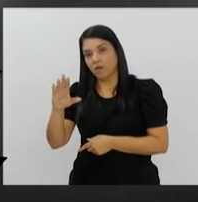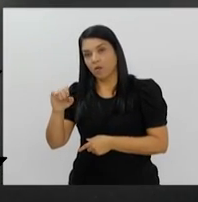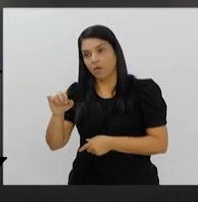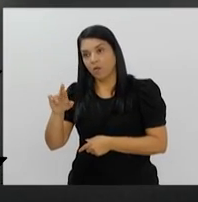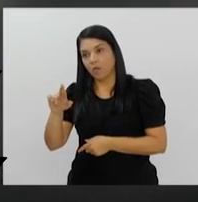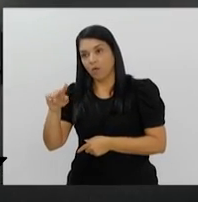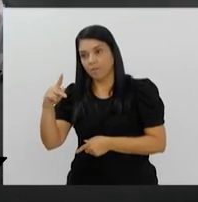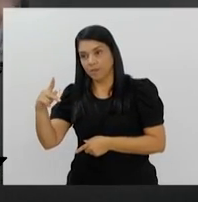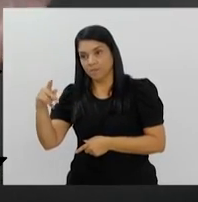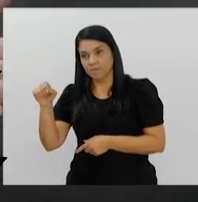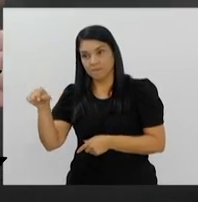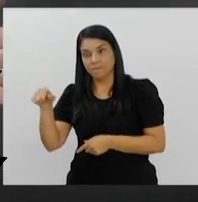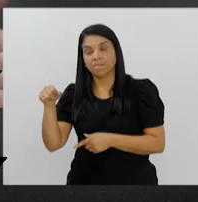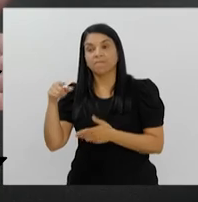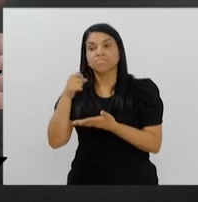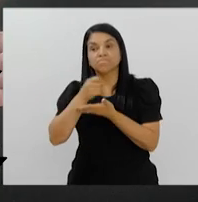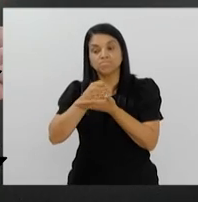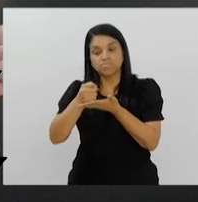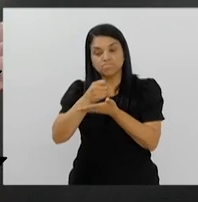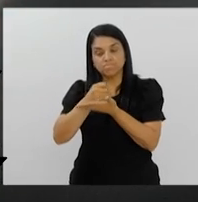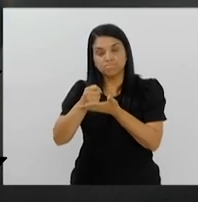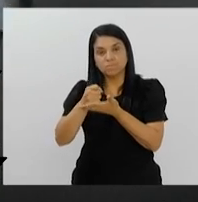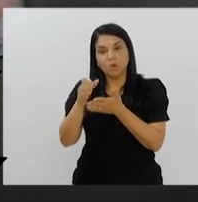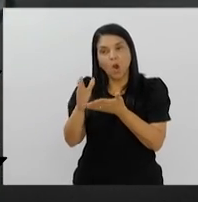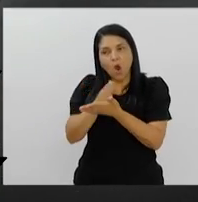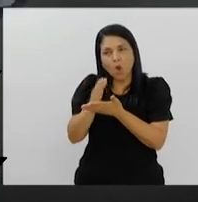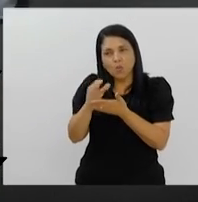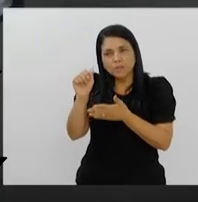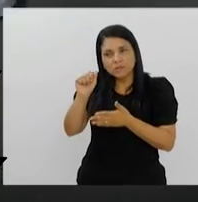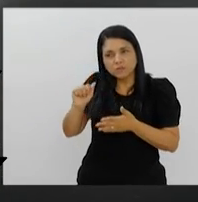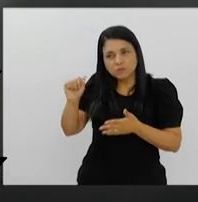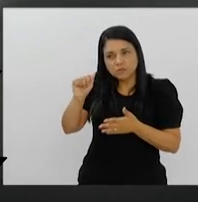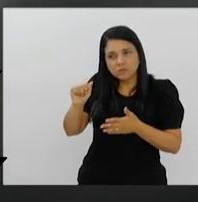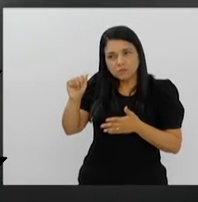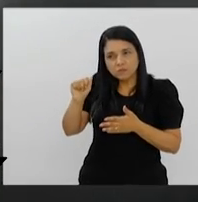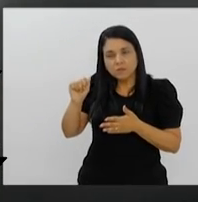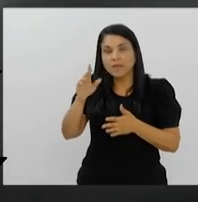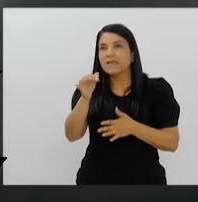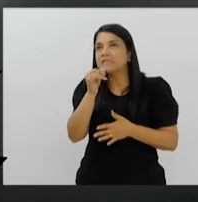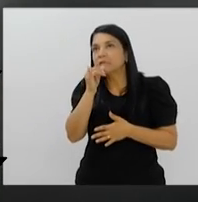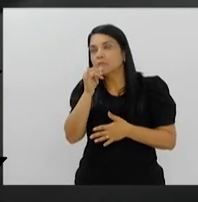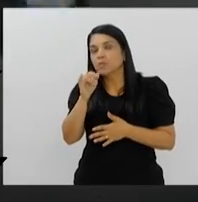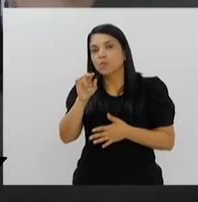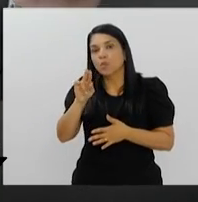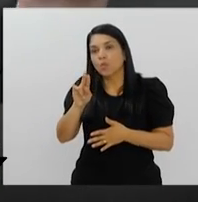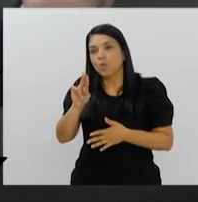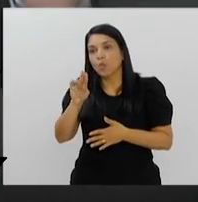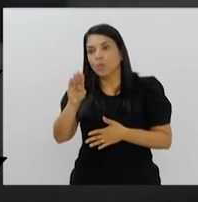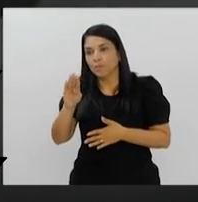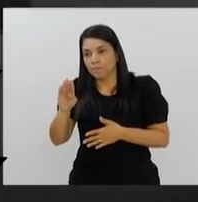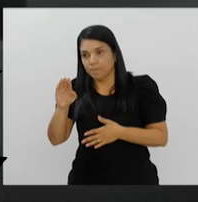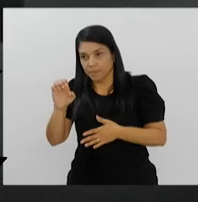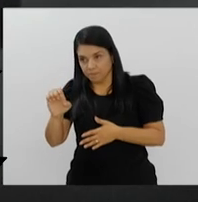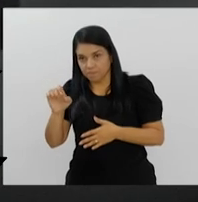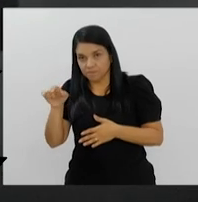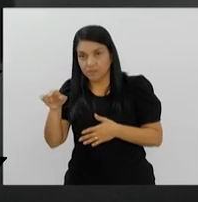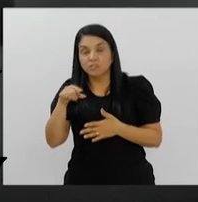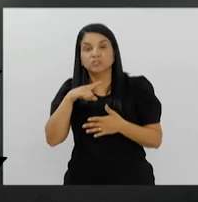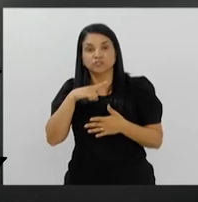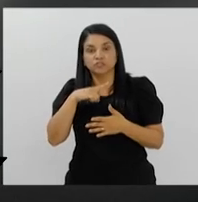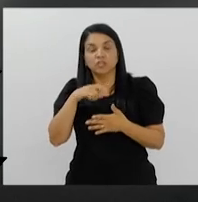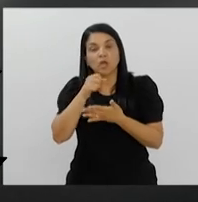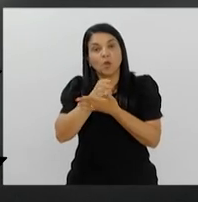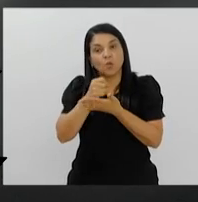contrato com algumas associações vou dar exemplo não sei se é a ub por exemplo União Brasileira de estudante tinha contrato com